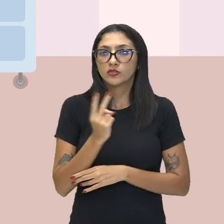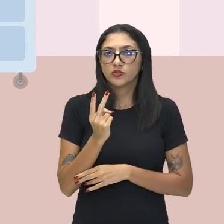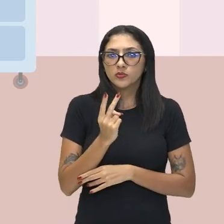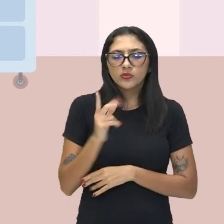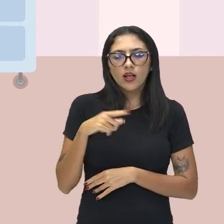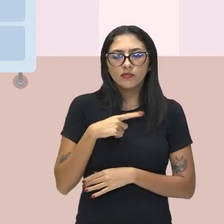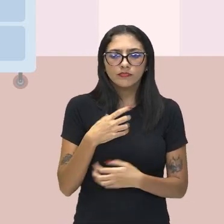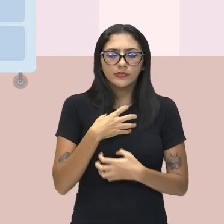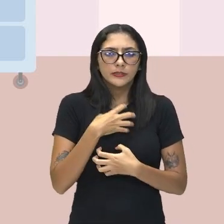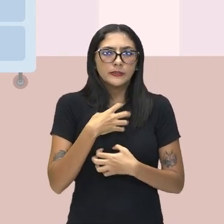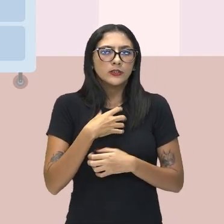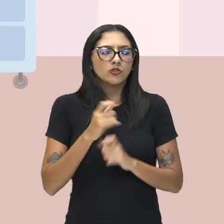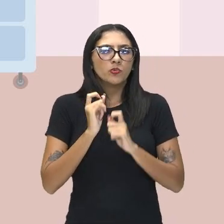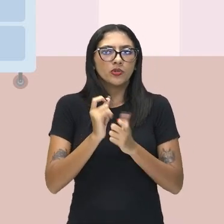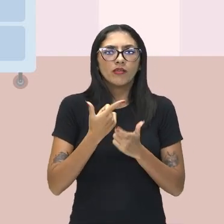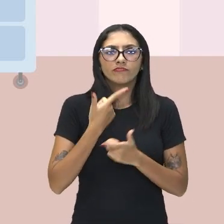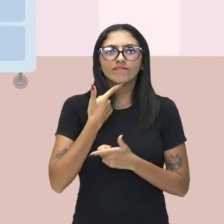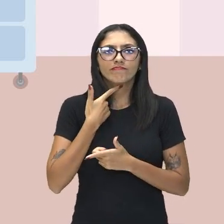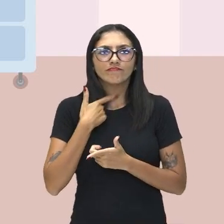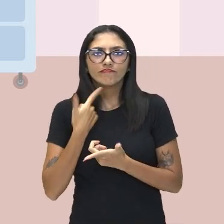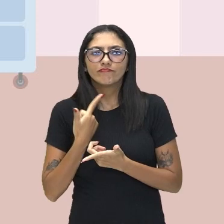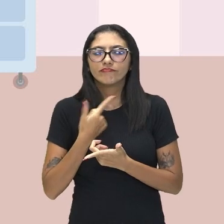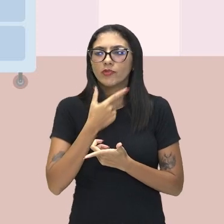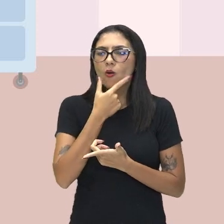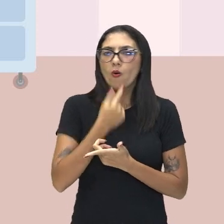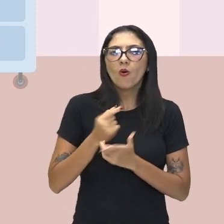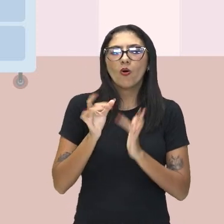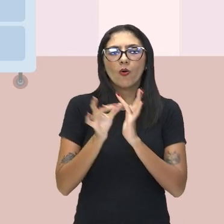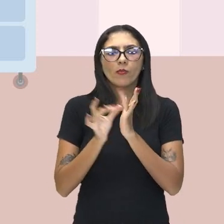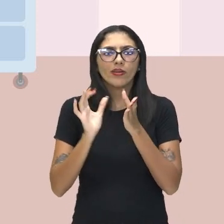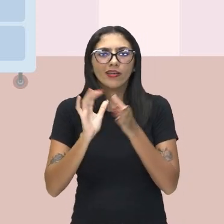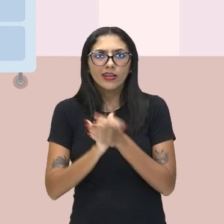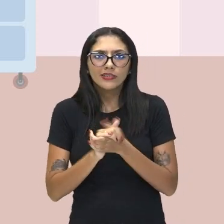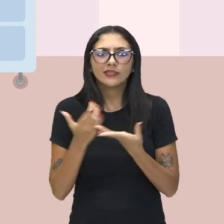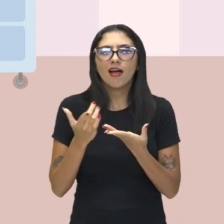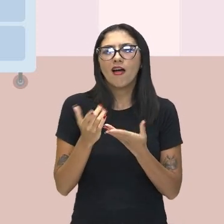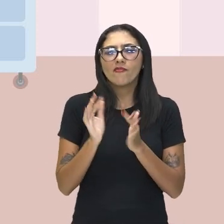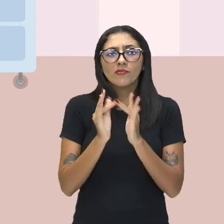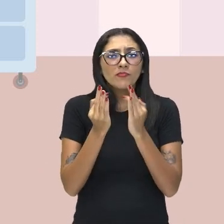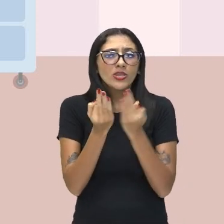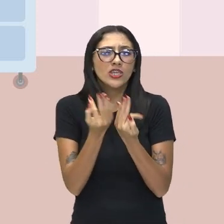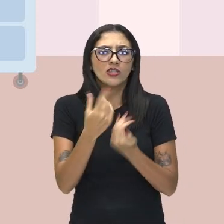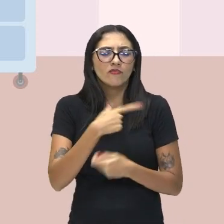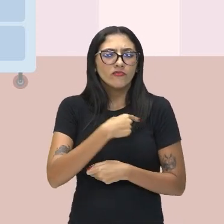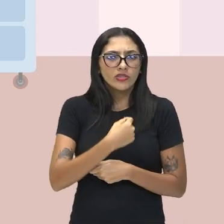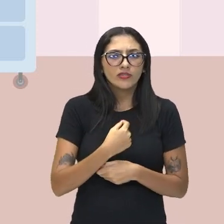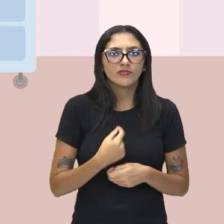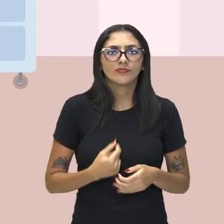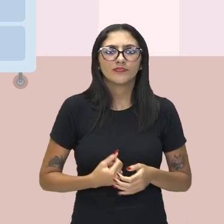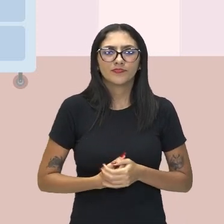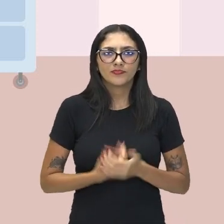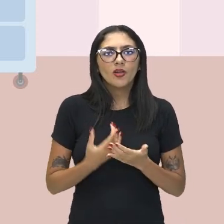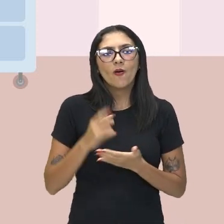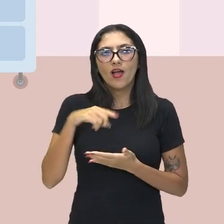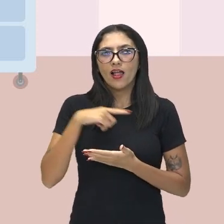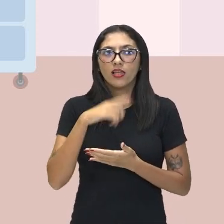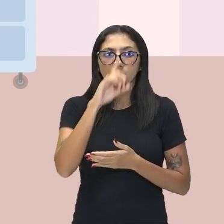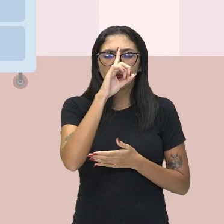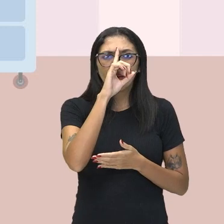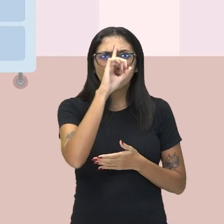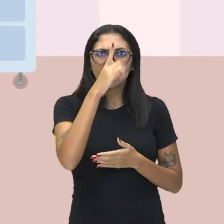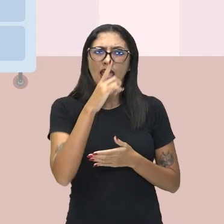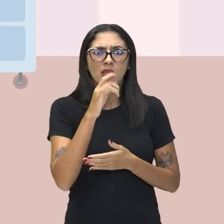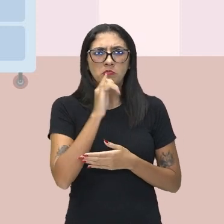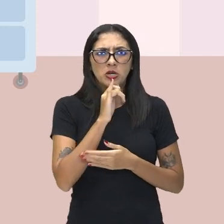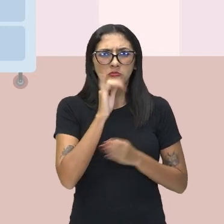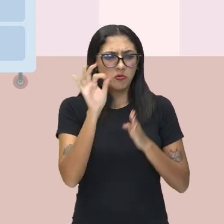sentir a necessidade de ter um marido, né? Ter filhos. No entanto, aí o homem lá, quando ela, né, ela tece o homem, e